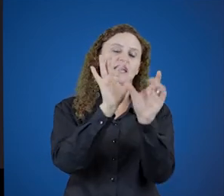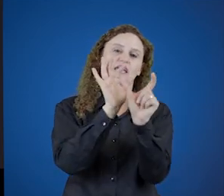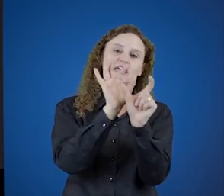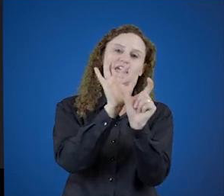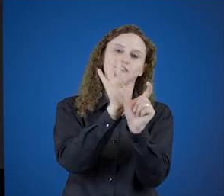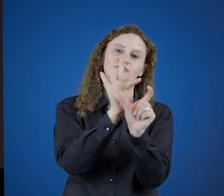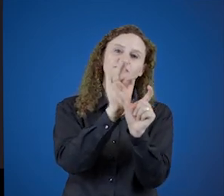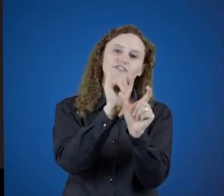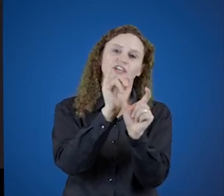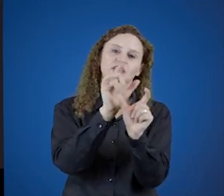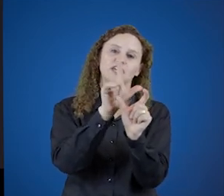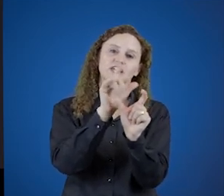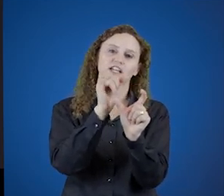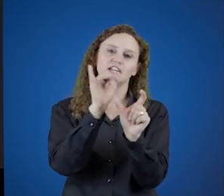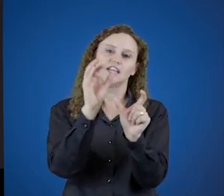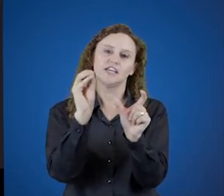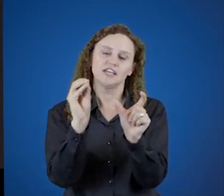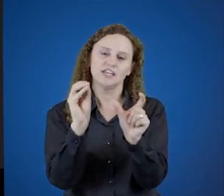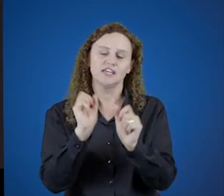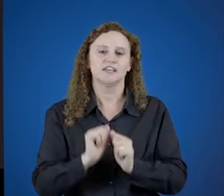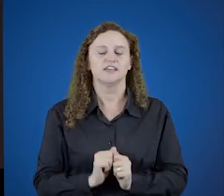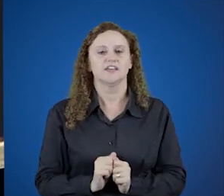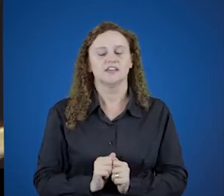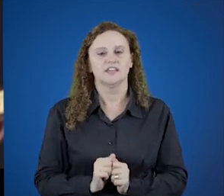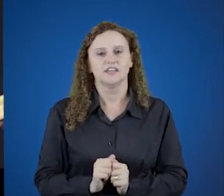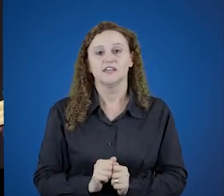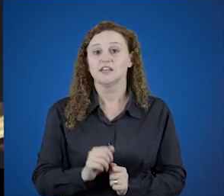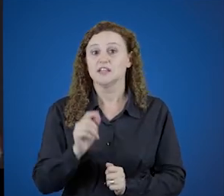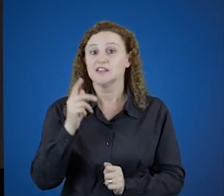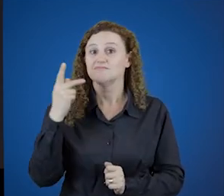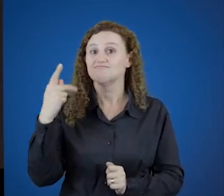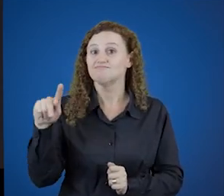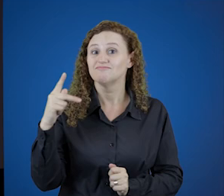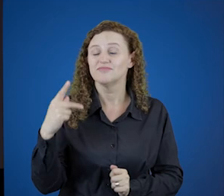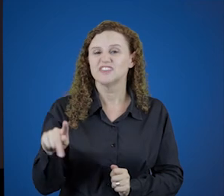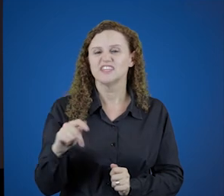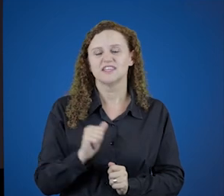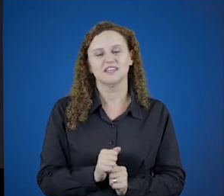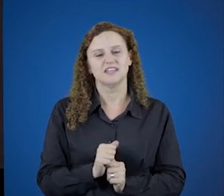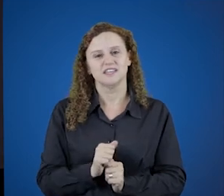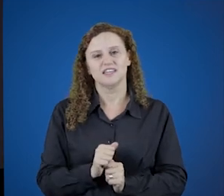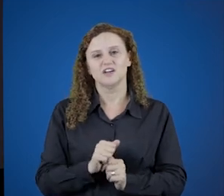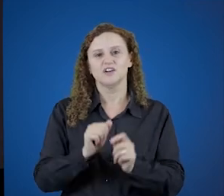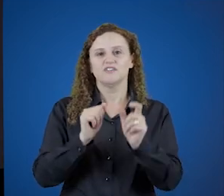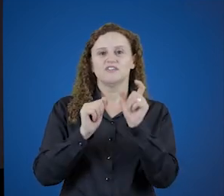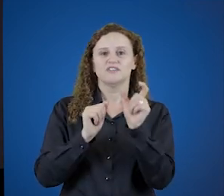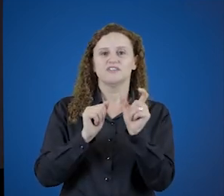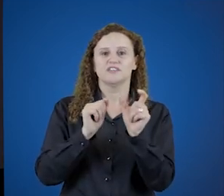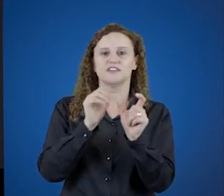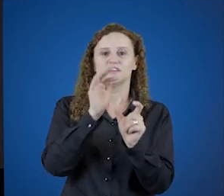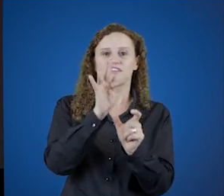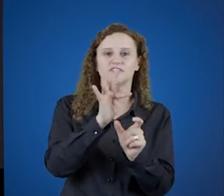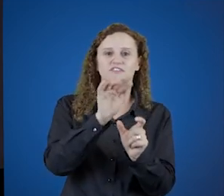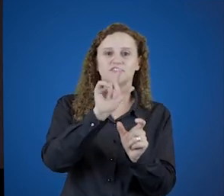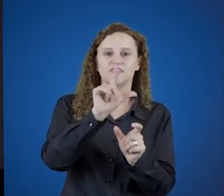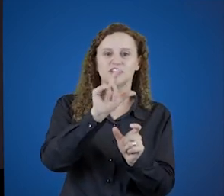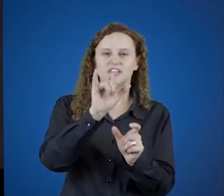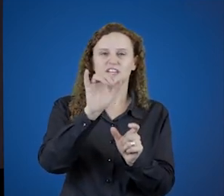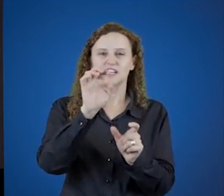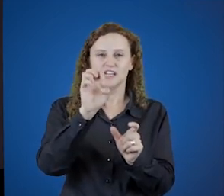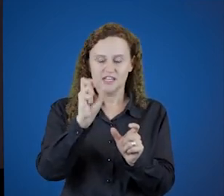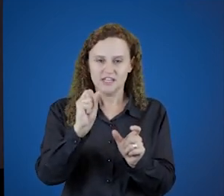somente ao passo se eu quero dizer ó meus filhos no plural Então vou dizer Fili